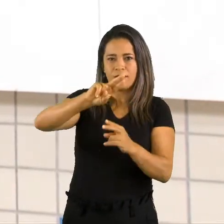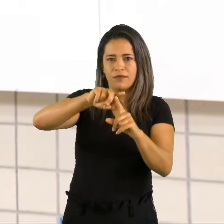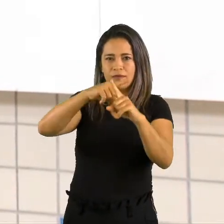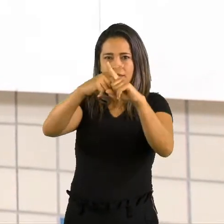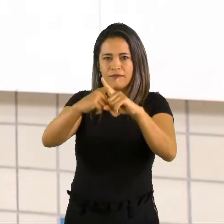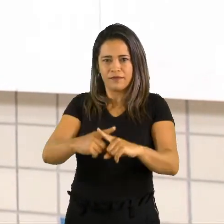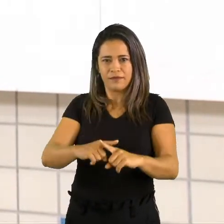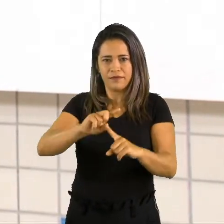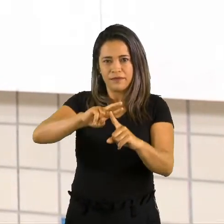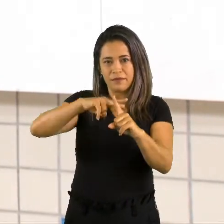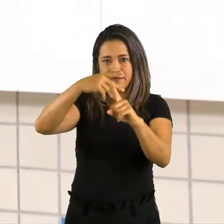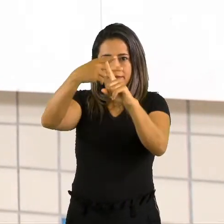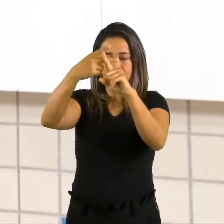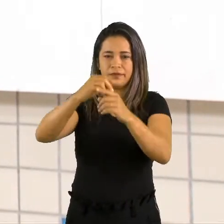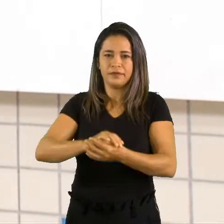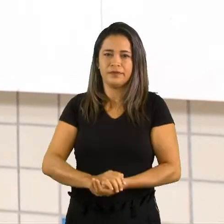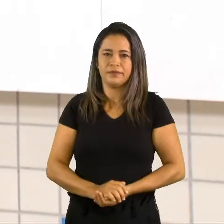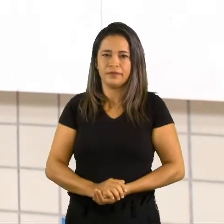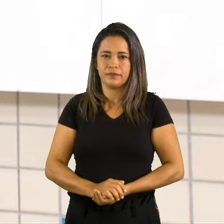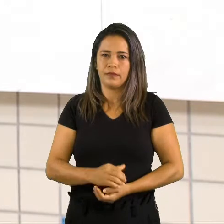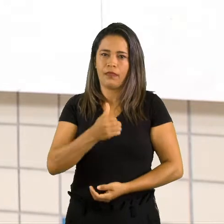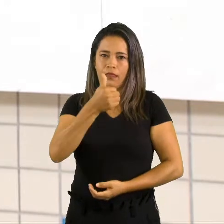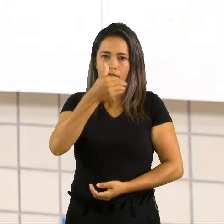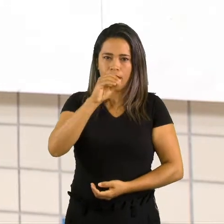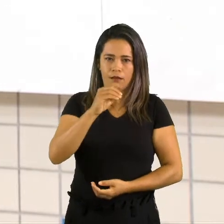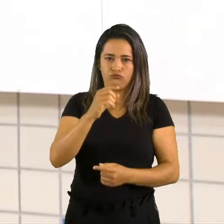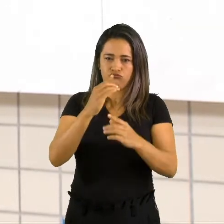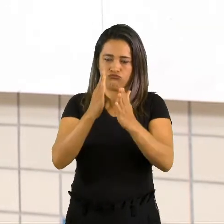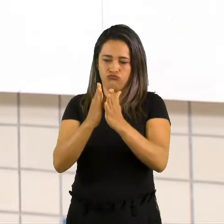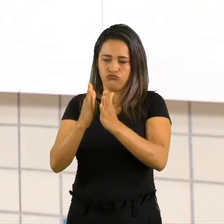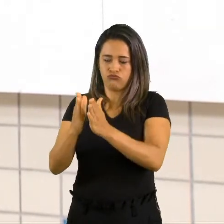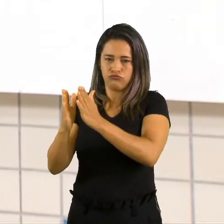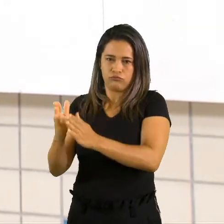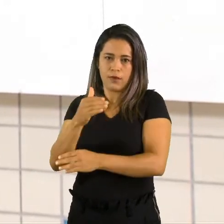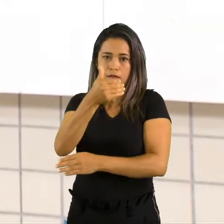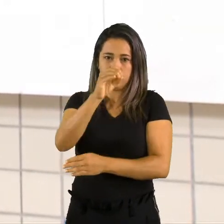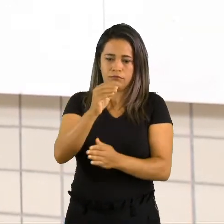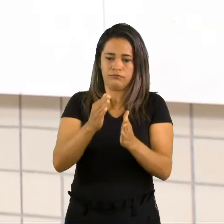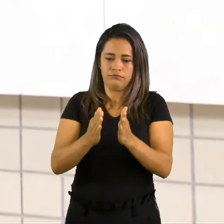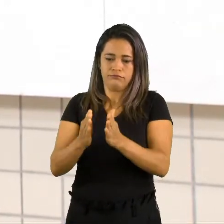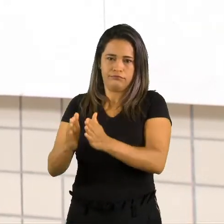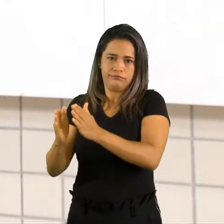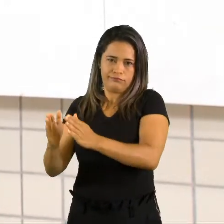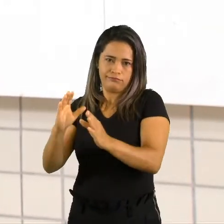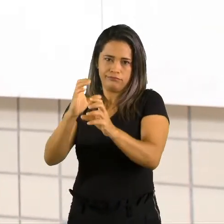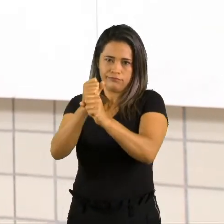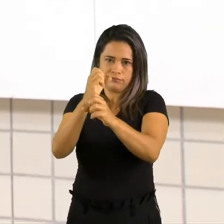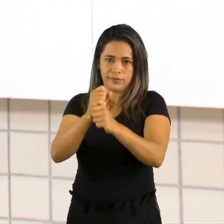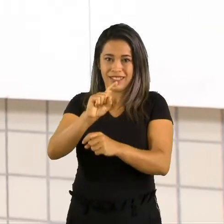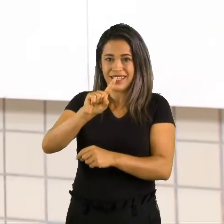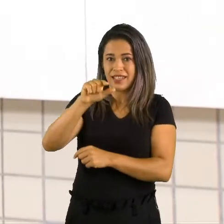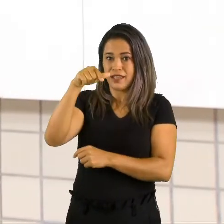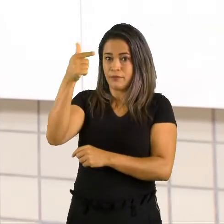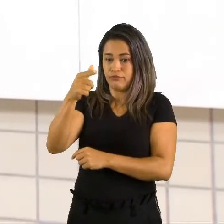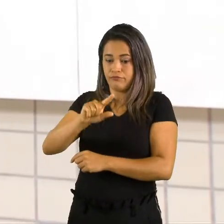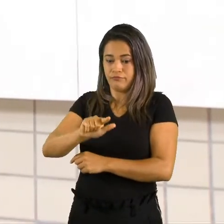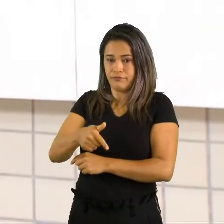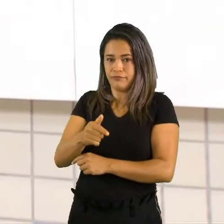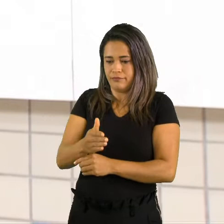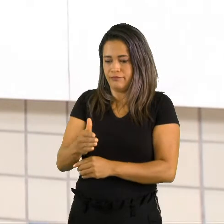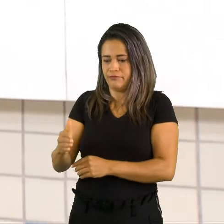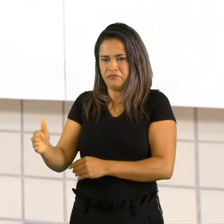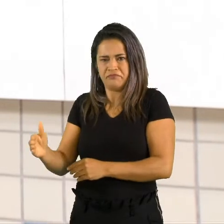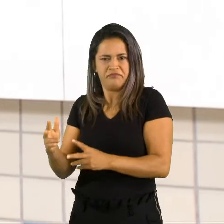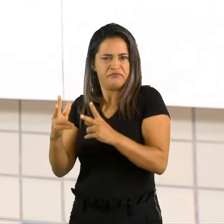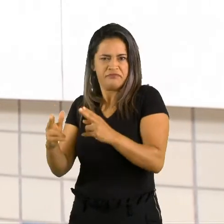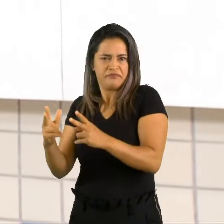São 10 partes desse daqui e aqui mais 10 partes. Depois da vírgula, pessoal, é do mesmo